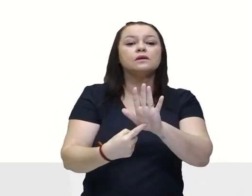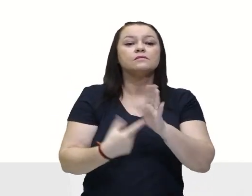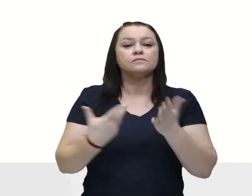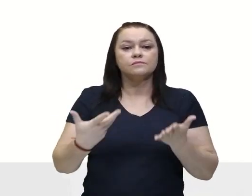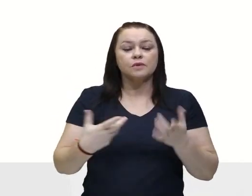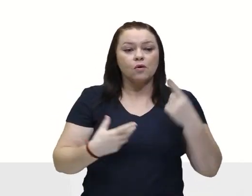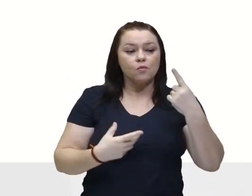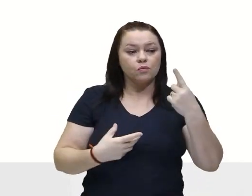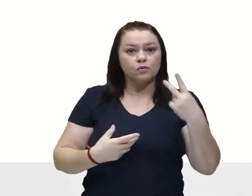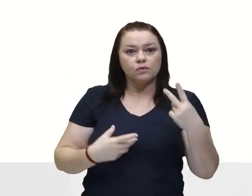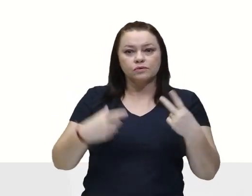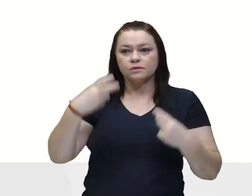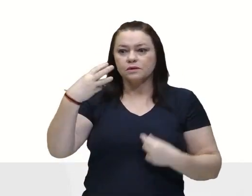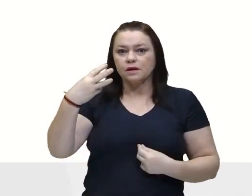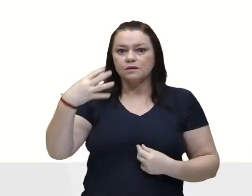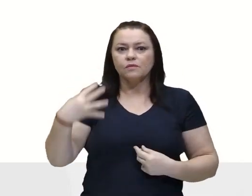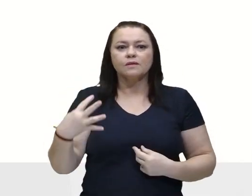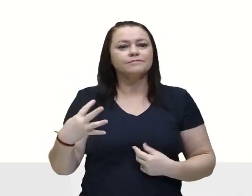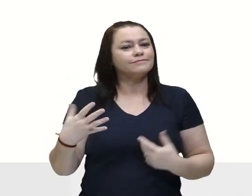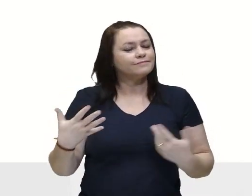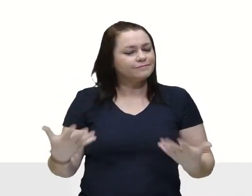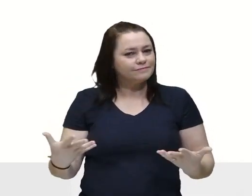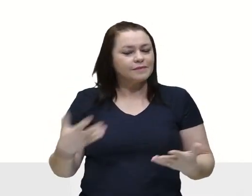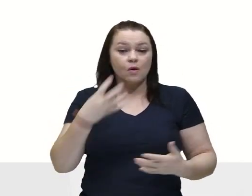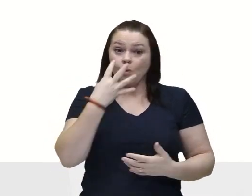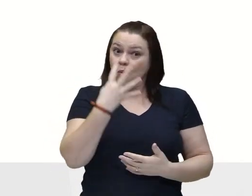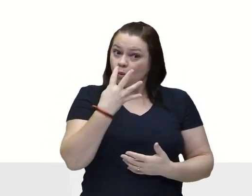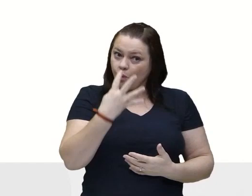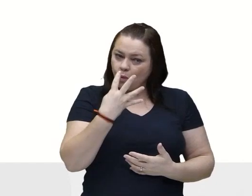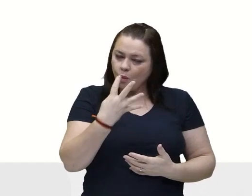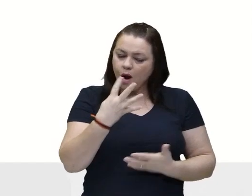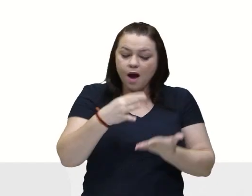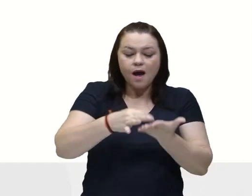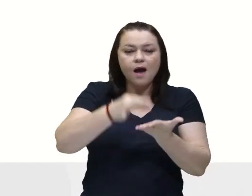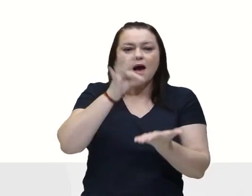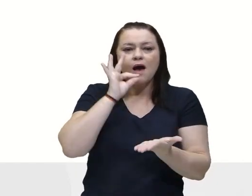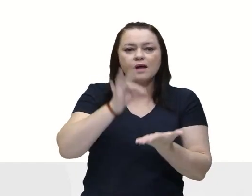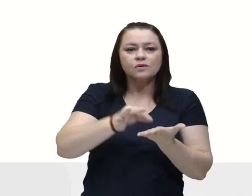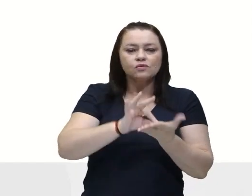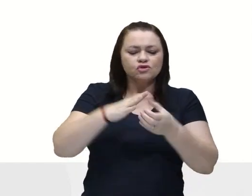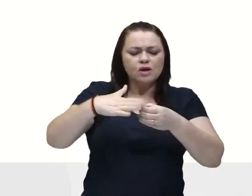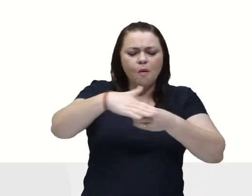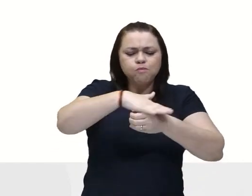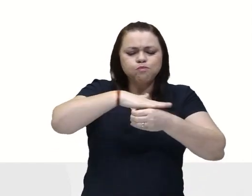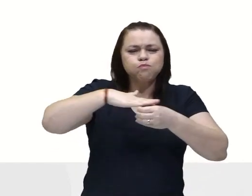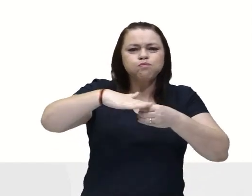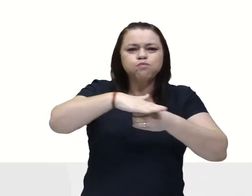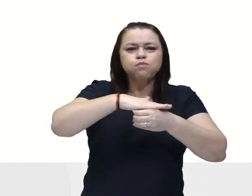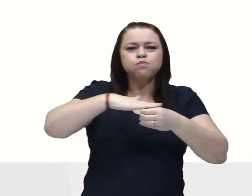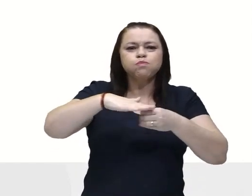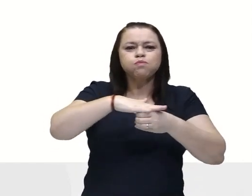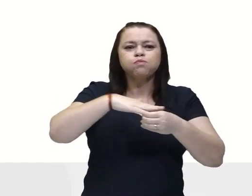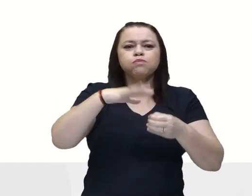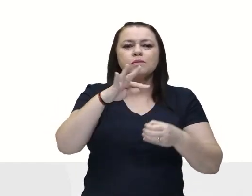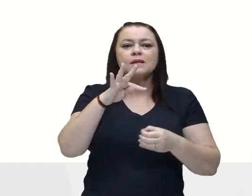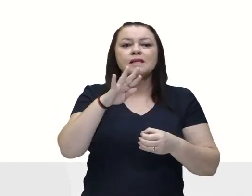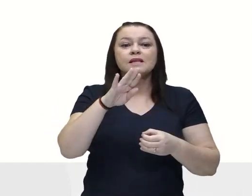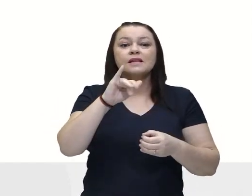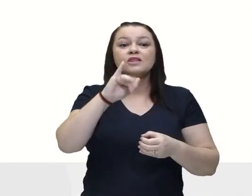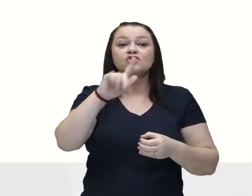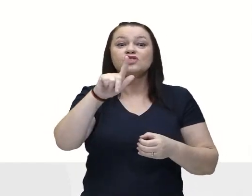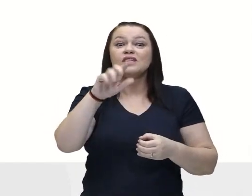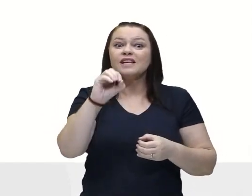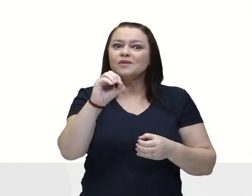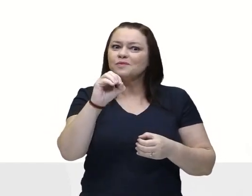2, 3, 4. Então, cabem quantas xícaras aí dentro? 4 xícaras de farinha